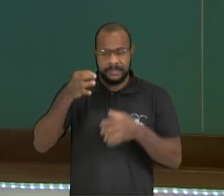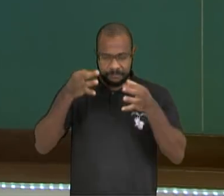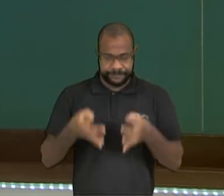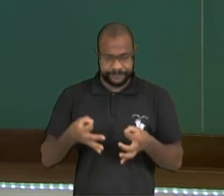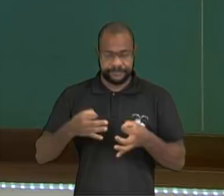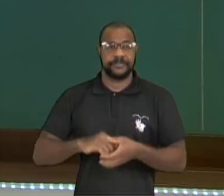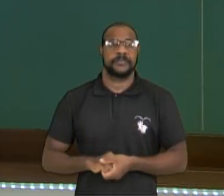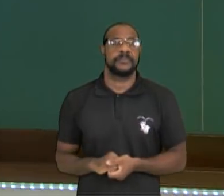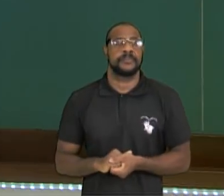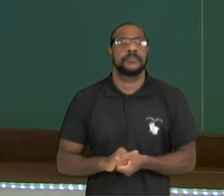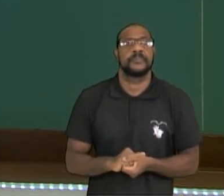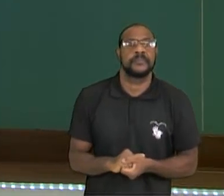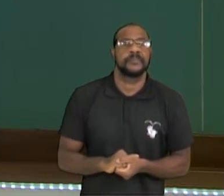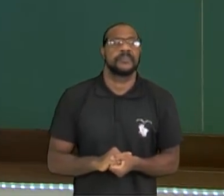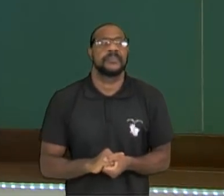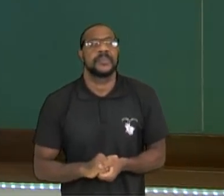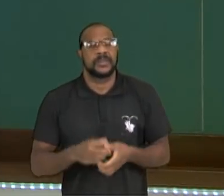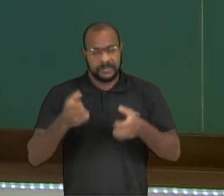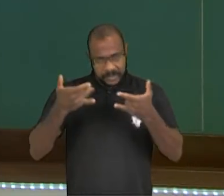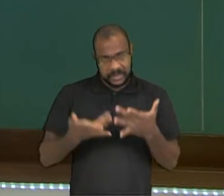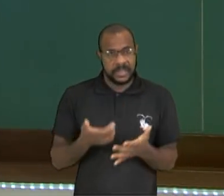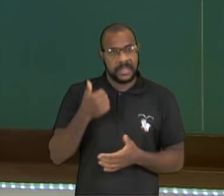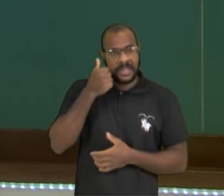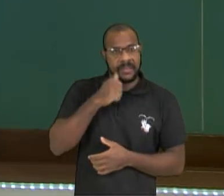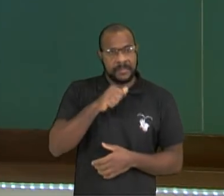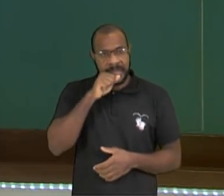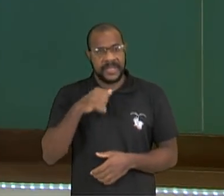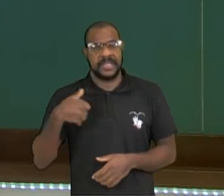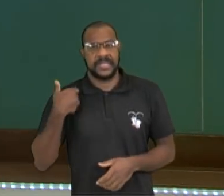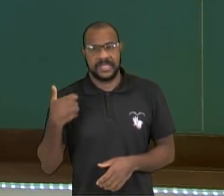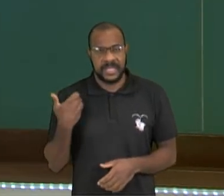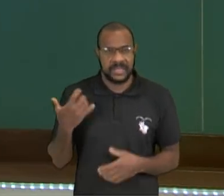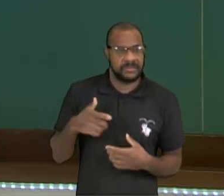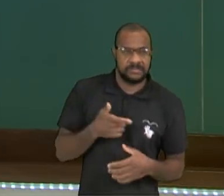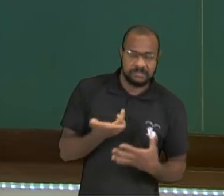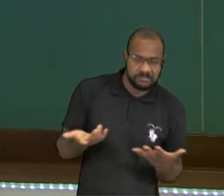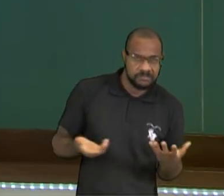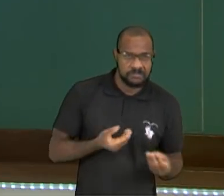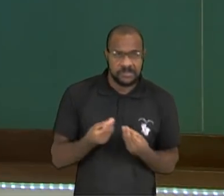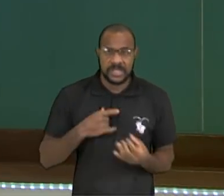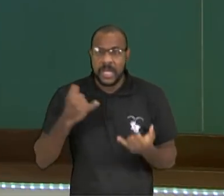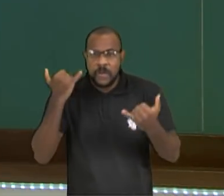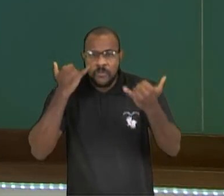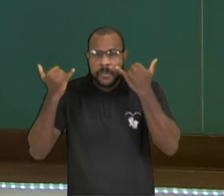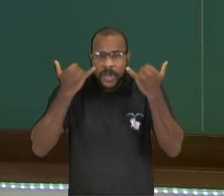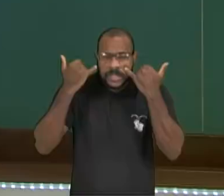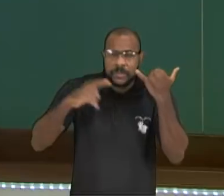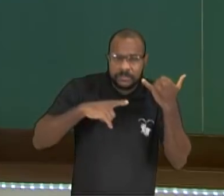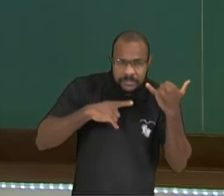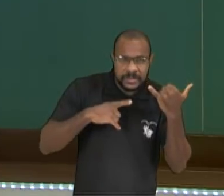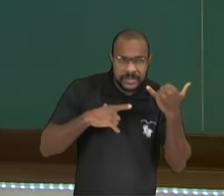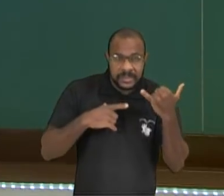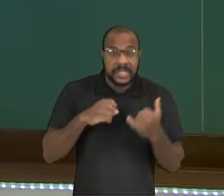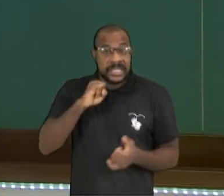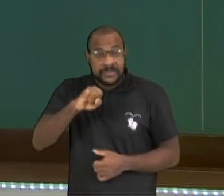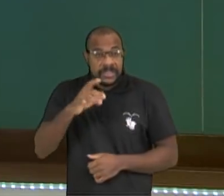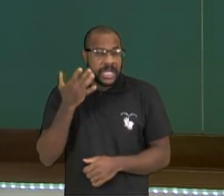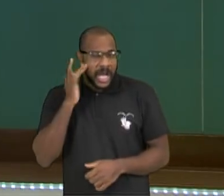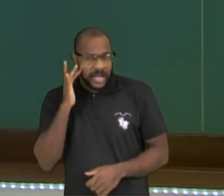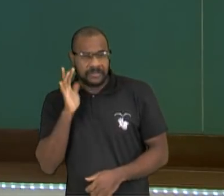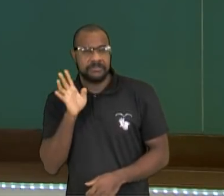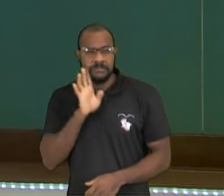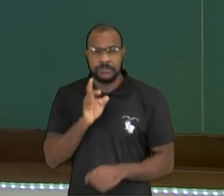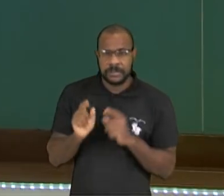Beleza? Então, já falei da mãe, contei quantos anos ela tem, conseguiu tirar todas as informações? Se você acha